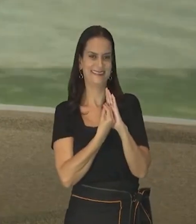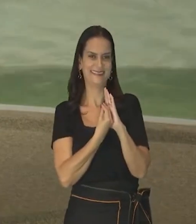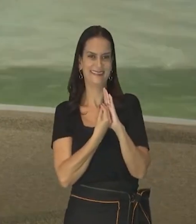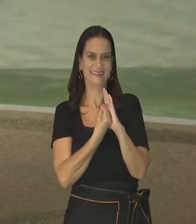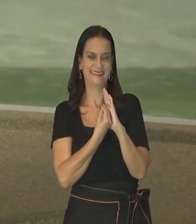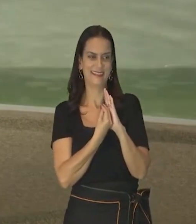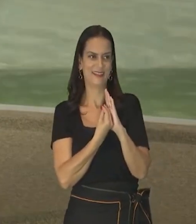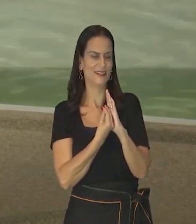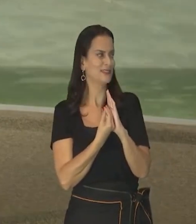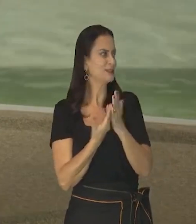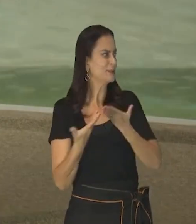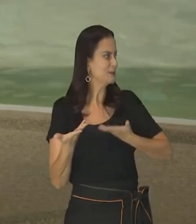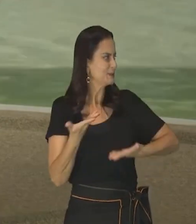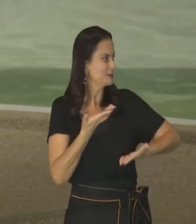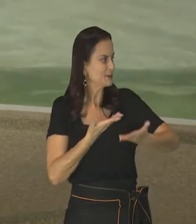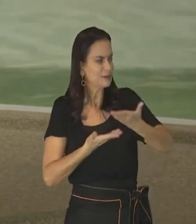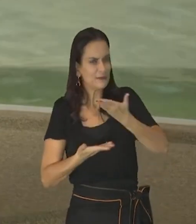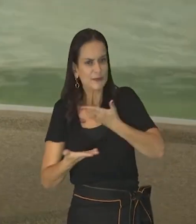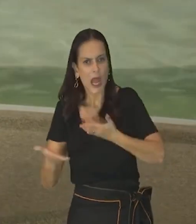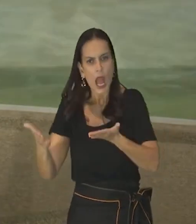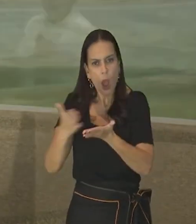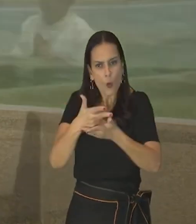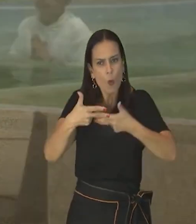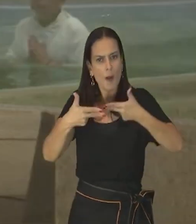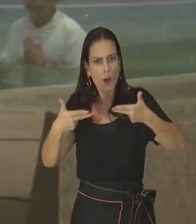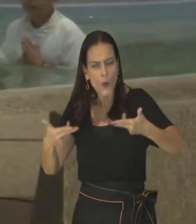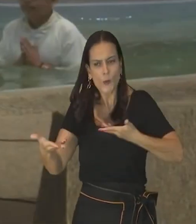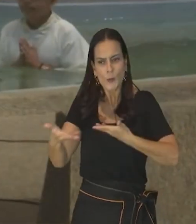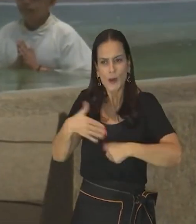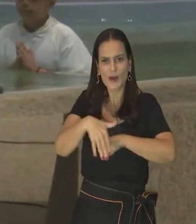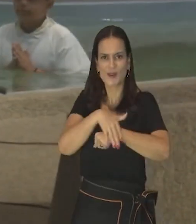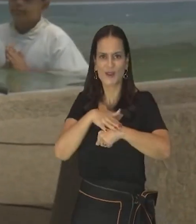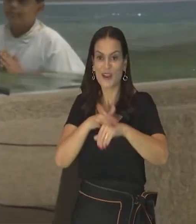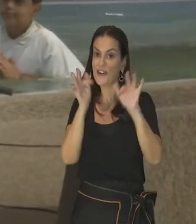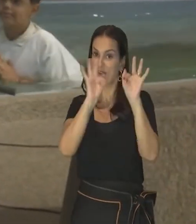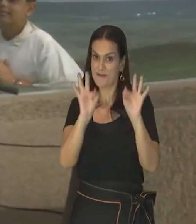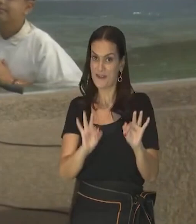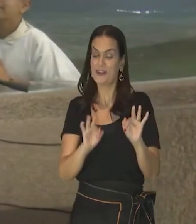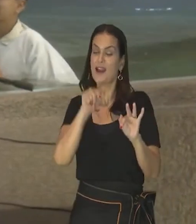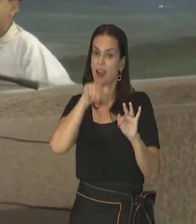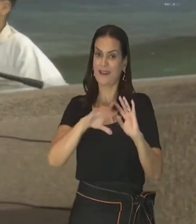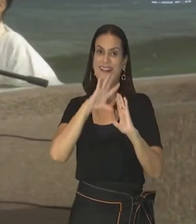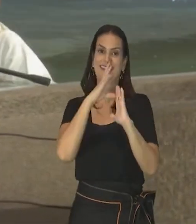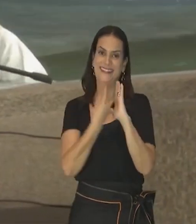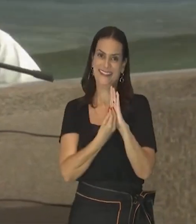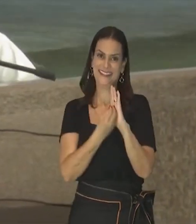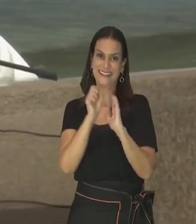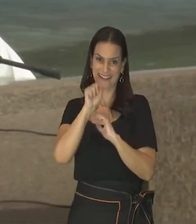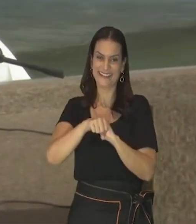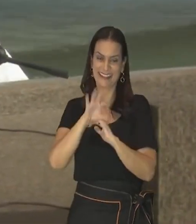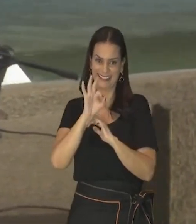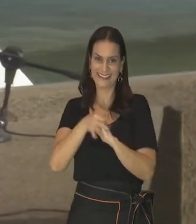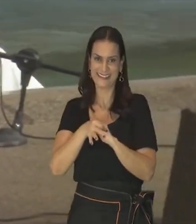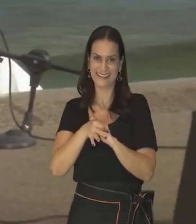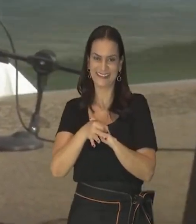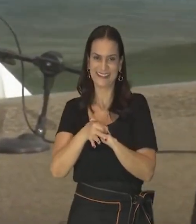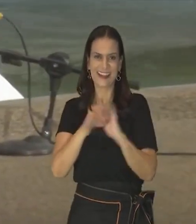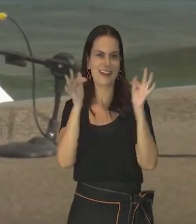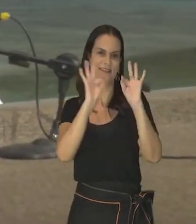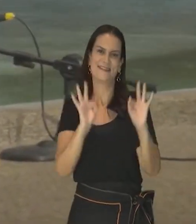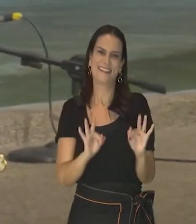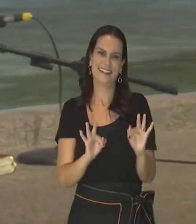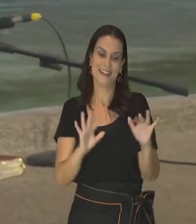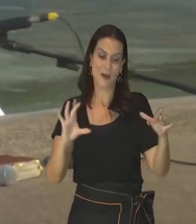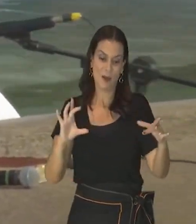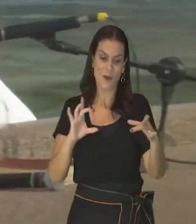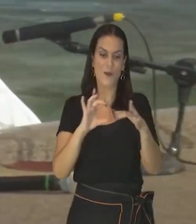Eu compartilho com ele, eu divido algumas coisas com ele. Nós somos felizes aqui na igreja, não somos? Muito felizes. Tem uma coisa que